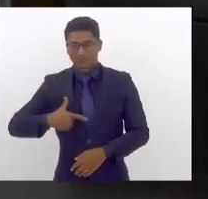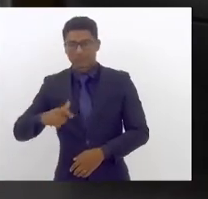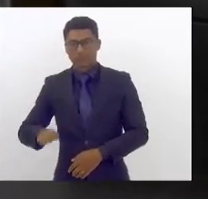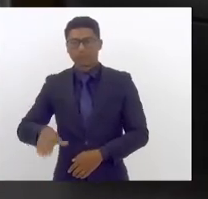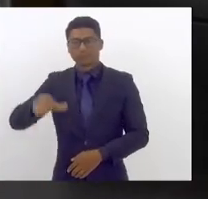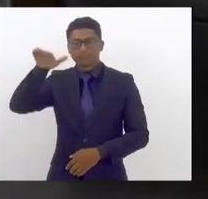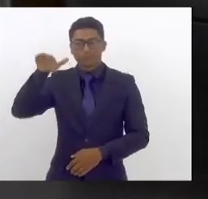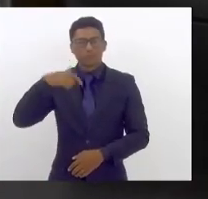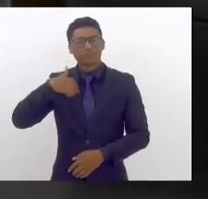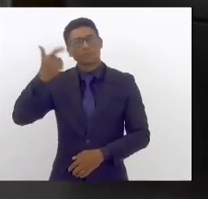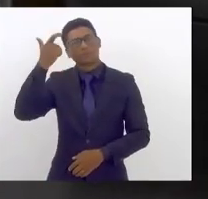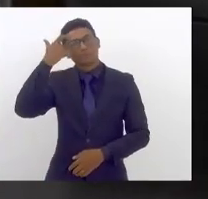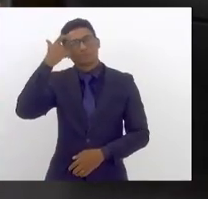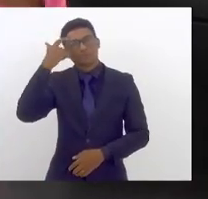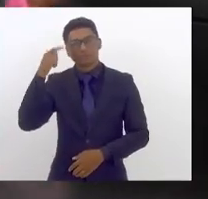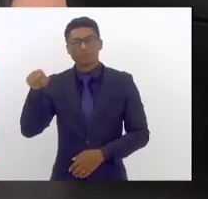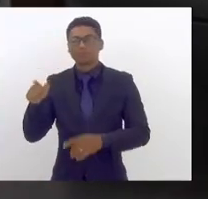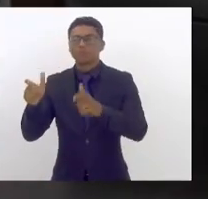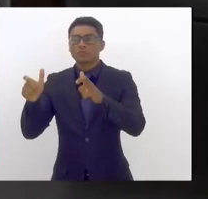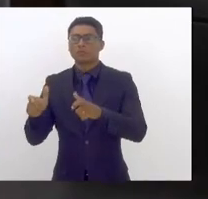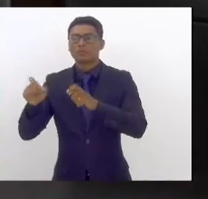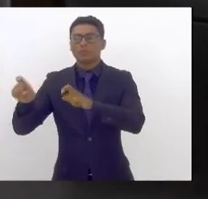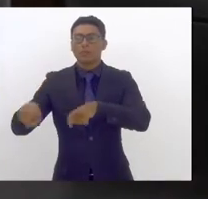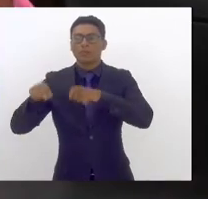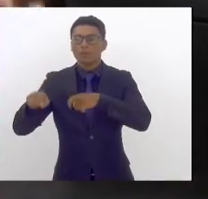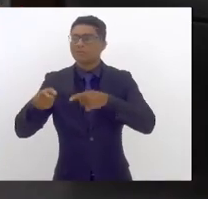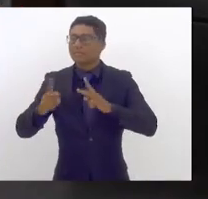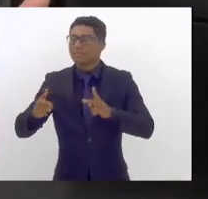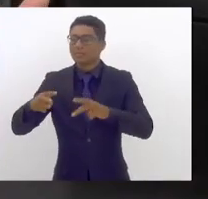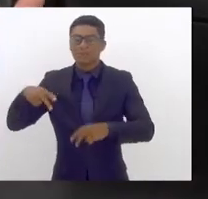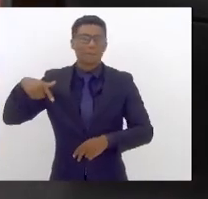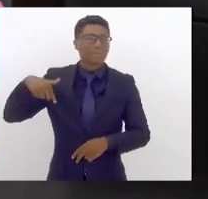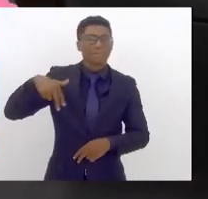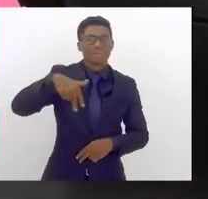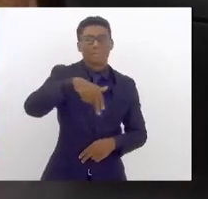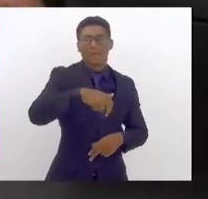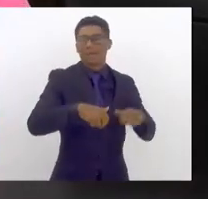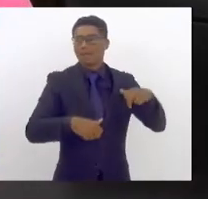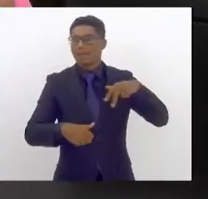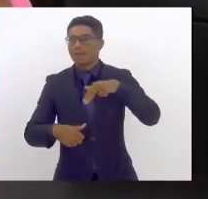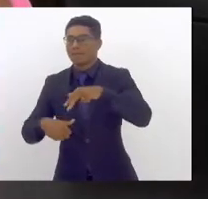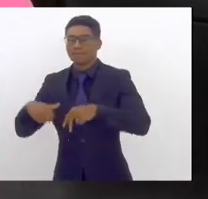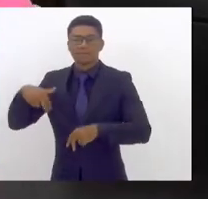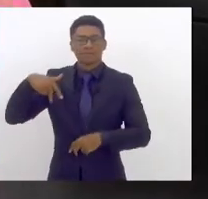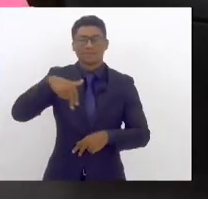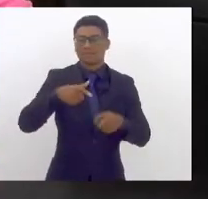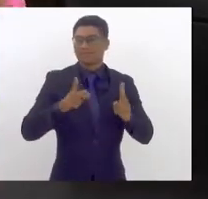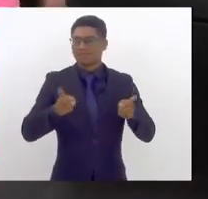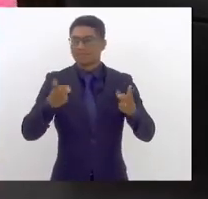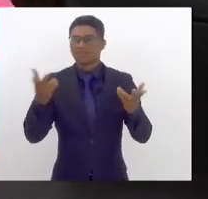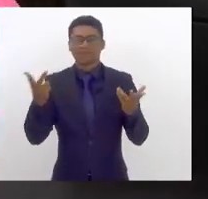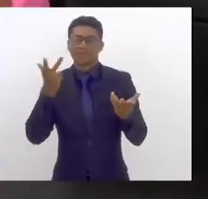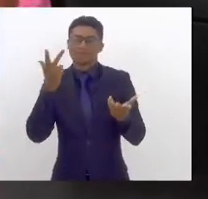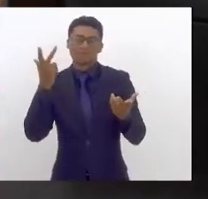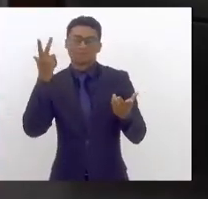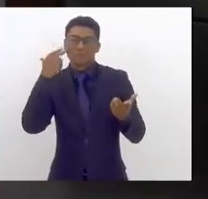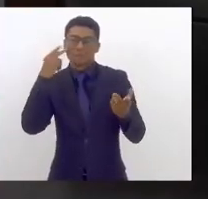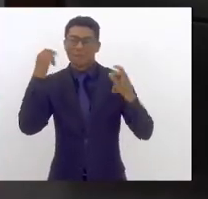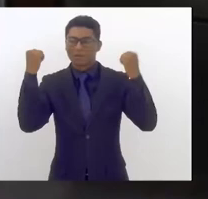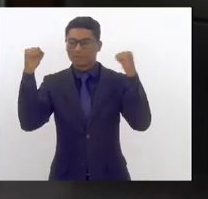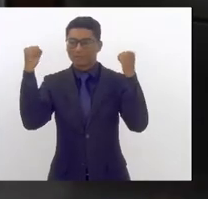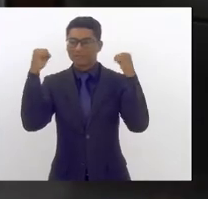ambientes é na roça a gente faz tudo a pé acaba fazendo atividade física é naturalmente com as caminhadas